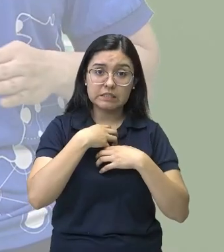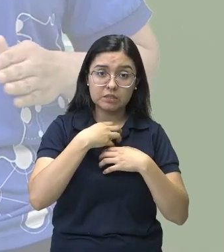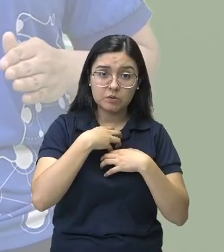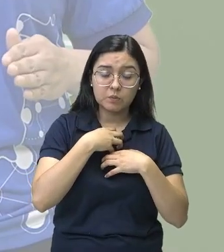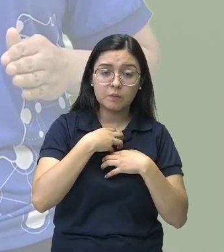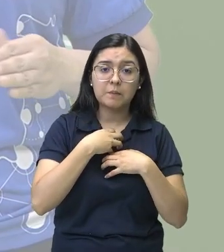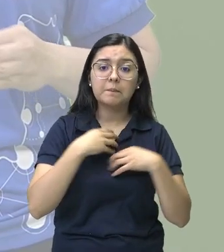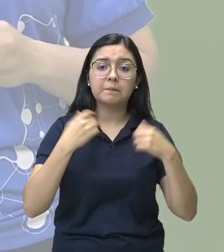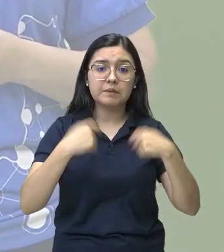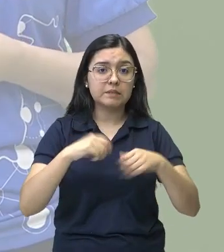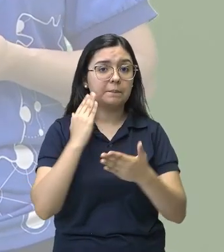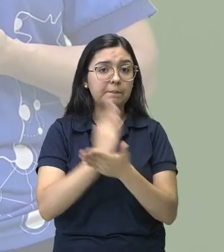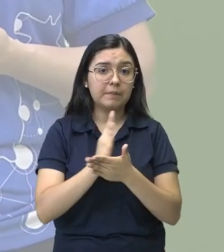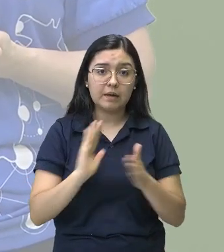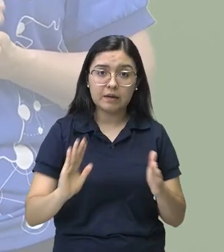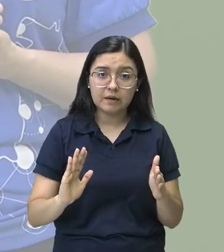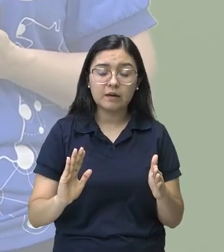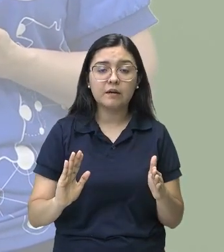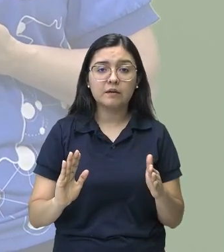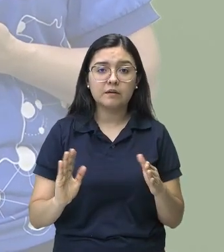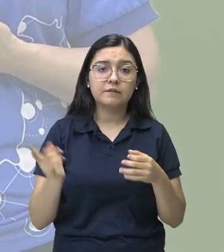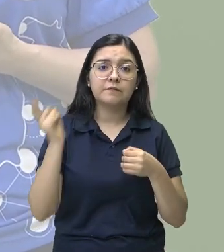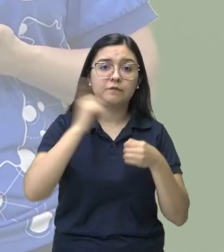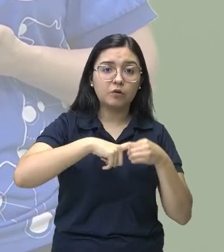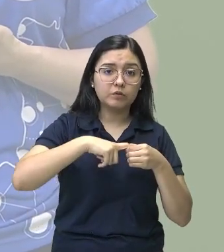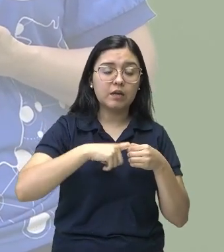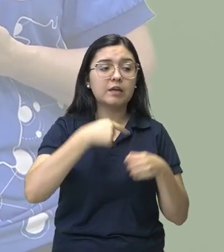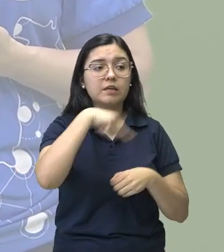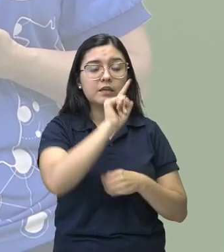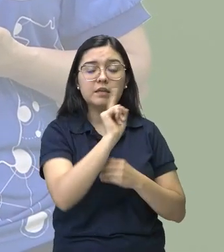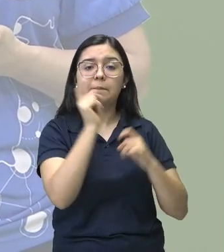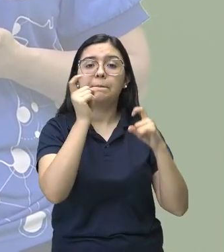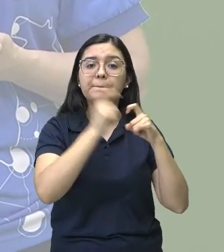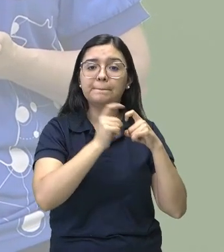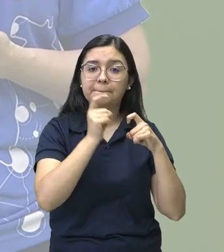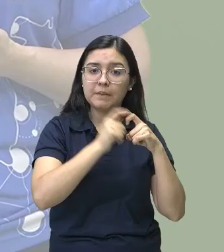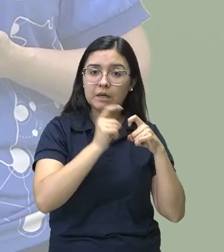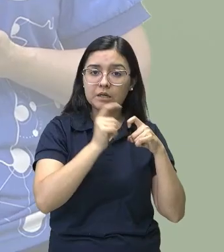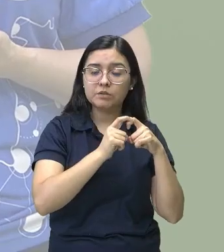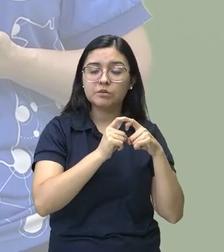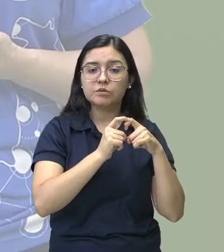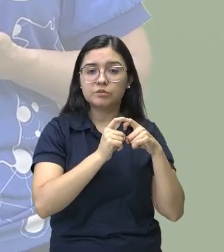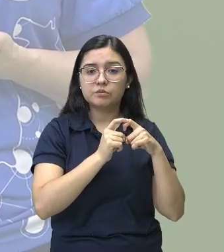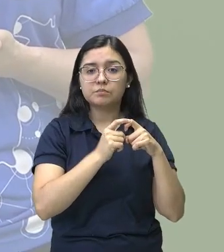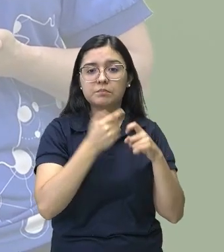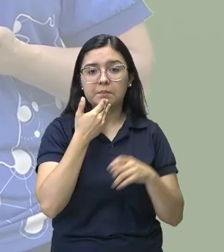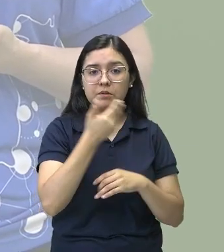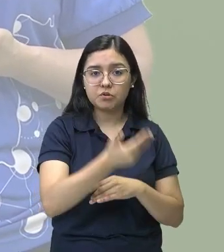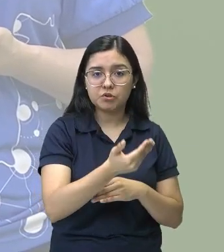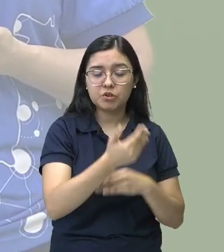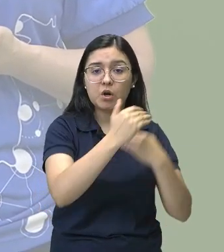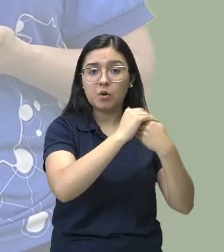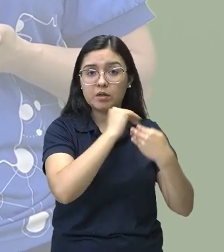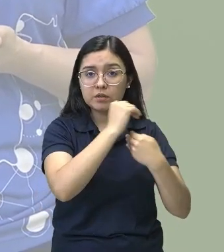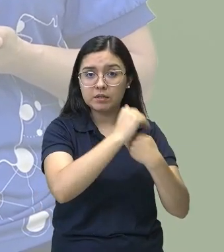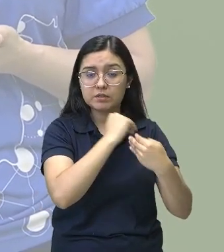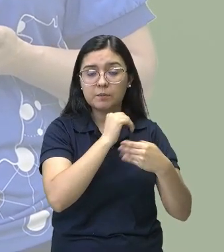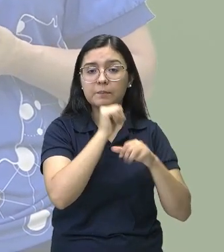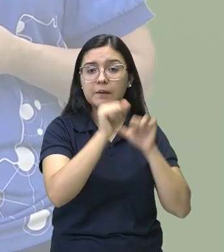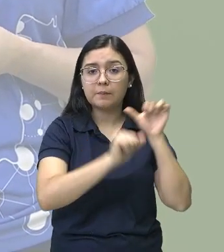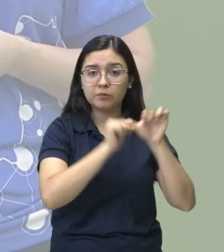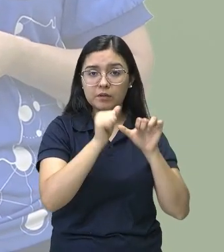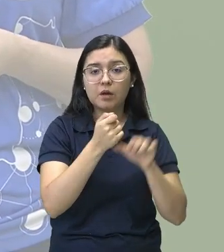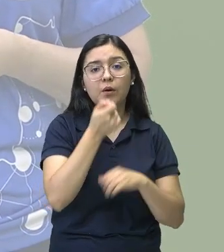você tem que cessar o medicamento e retornar ao seu médico, né, seu agente da saúde, para mudar